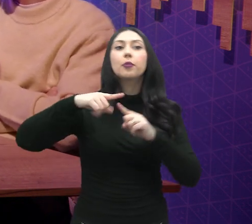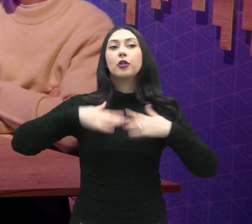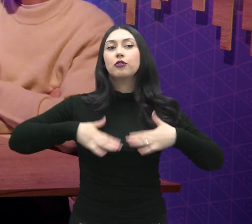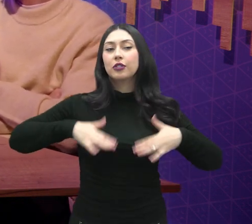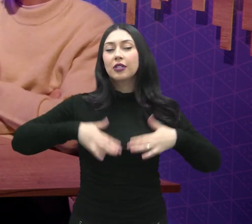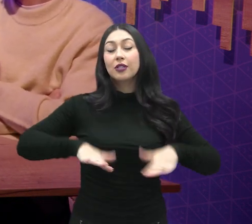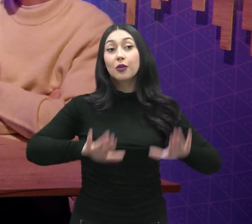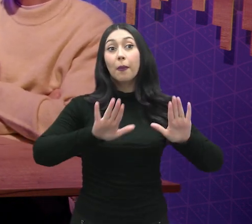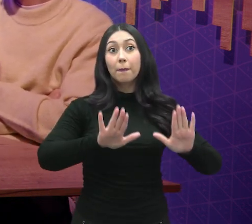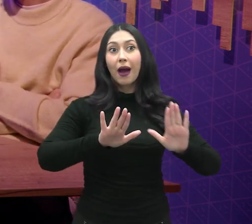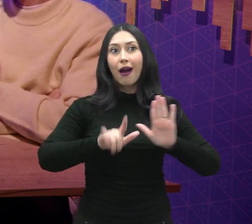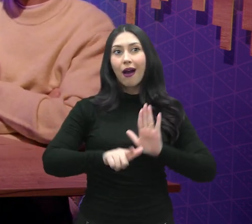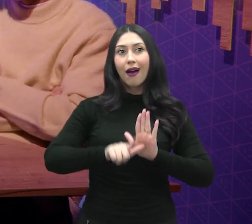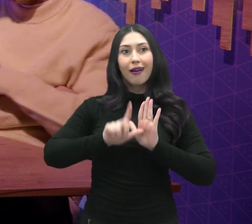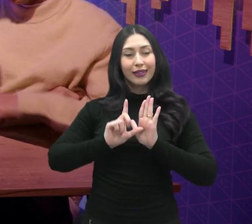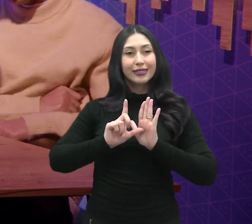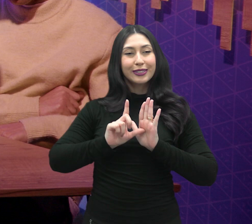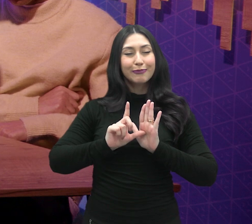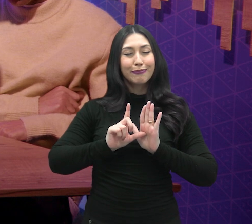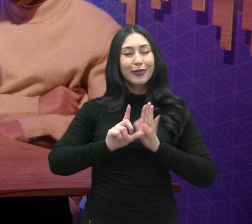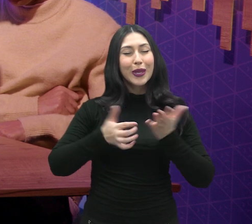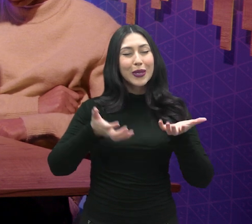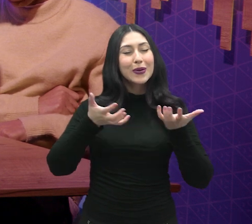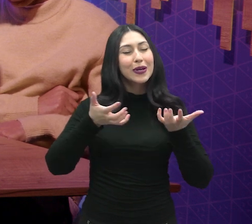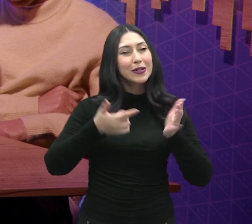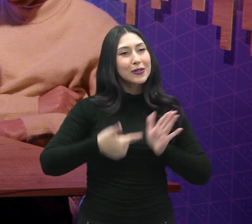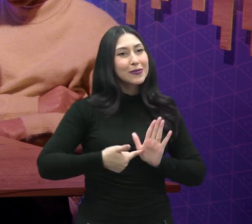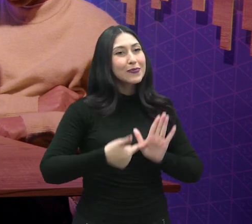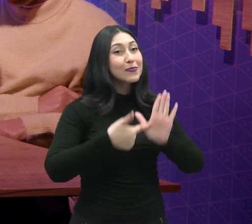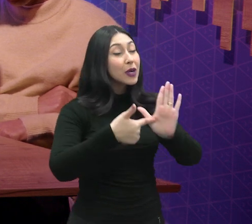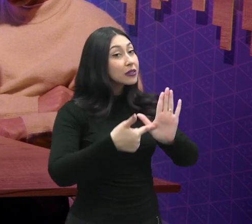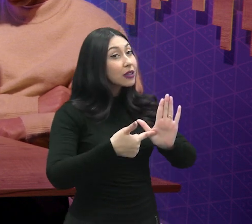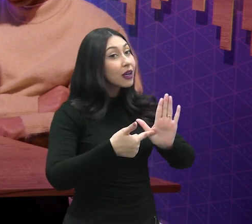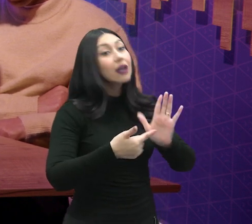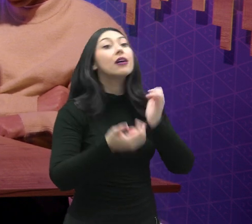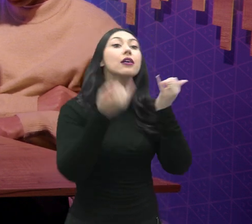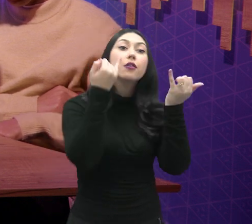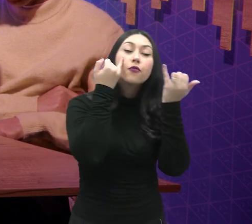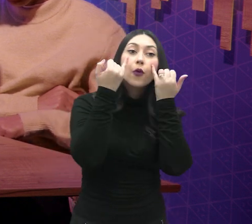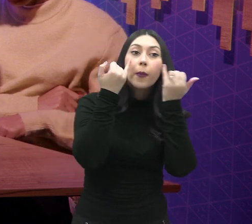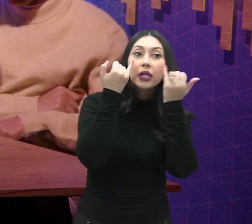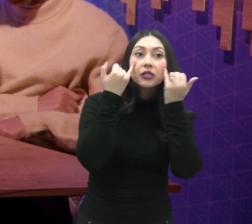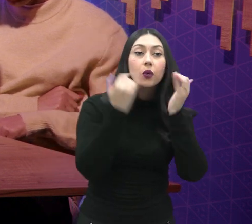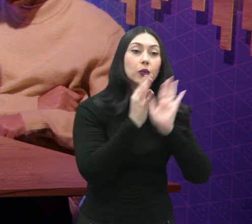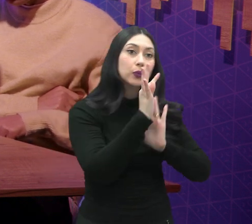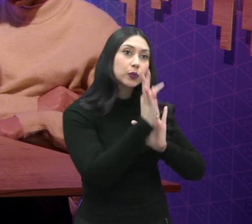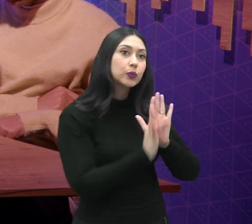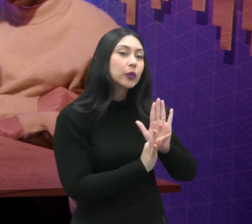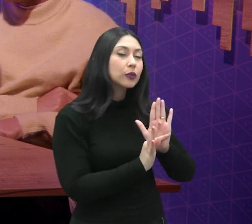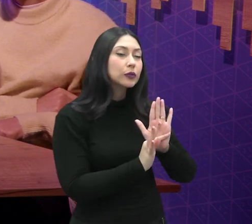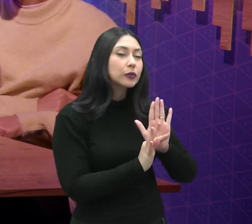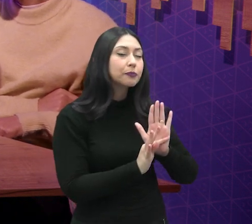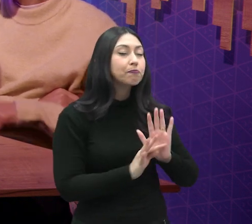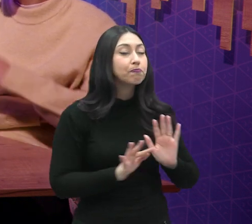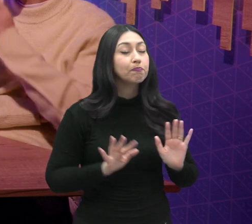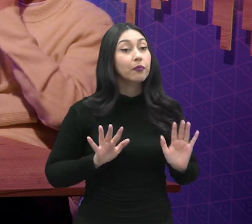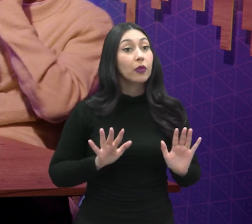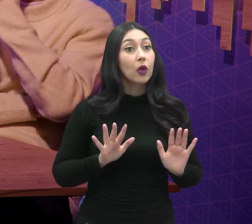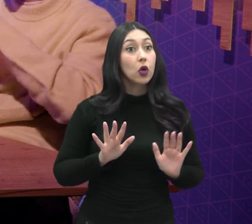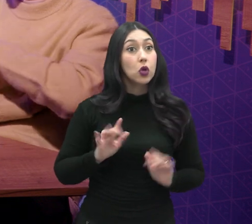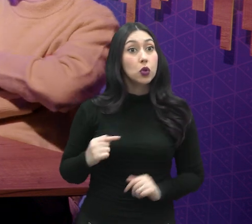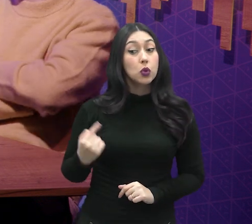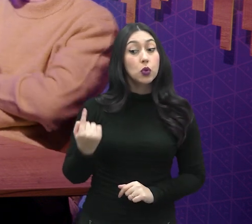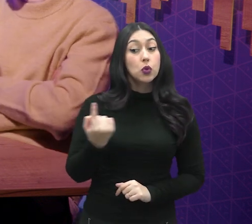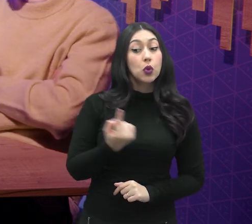de descanso, mas antes disso, eu acho interessante a gente trazer aqui para vocês alguns textos, né, alguns dados. E a